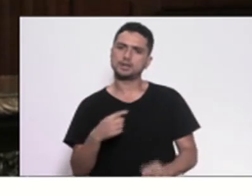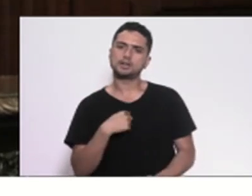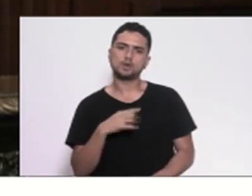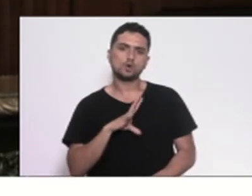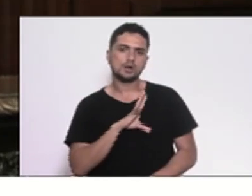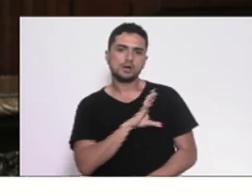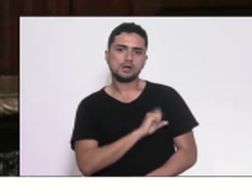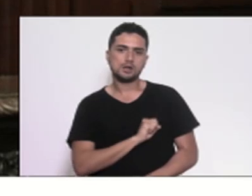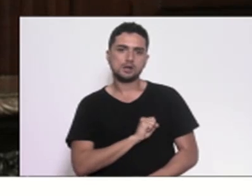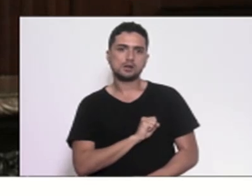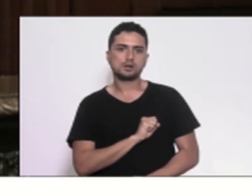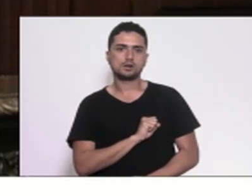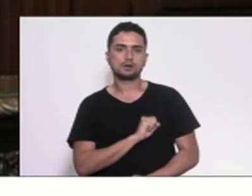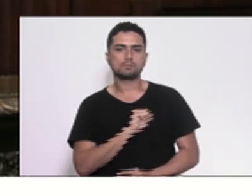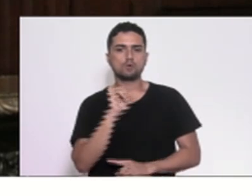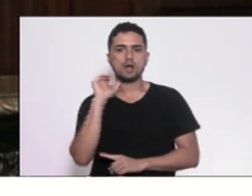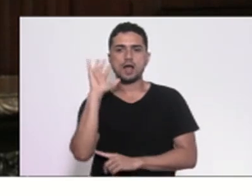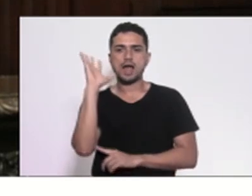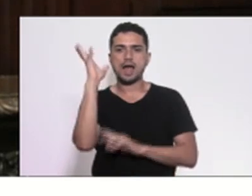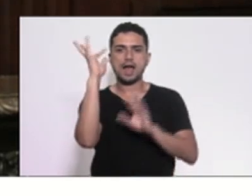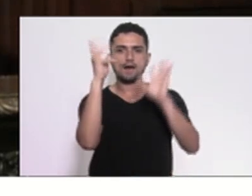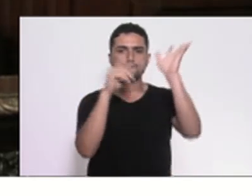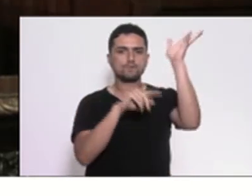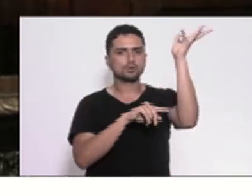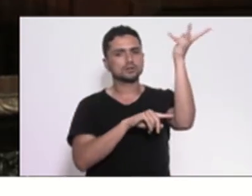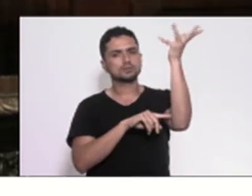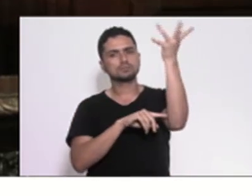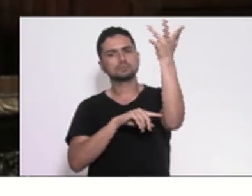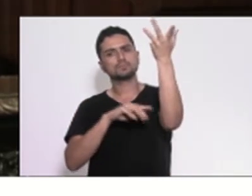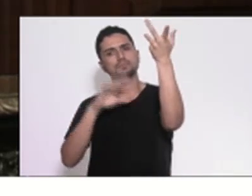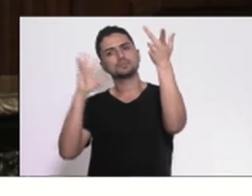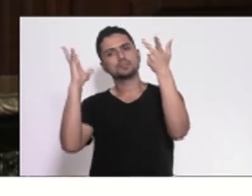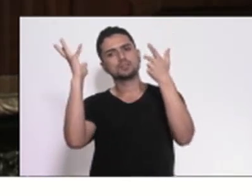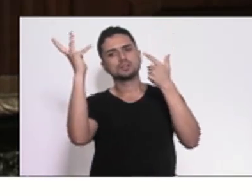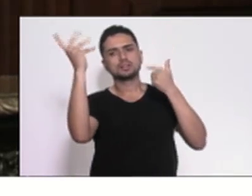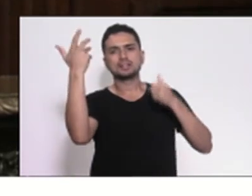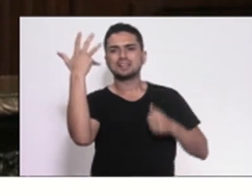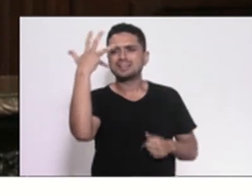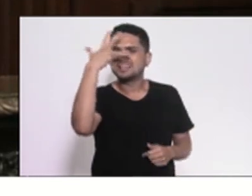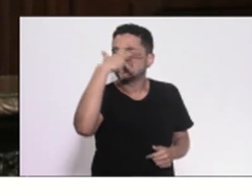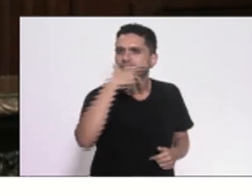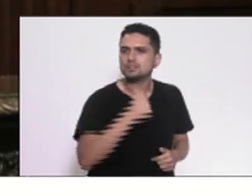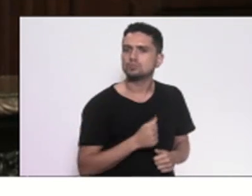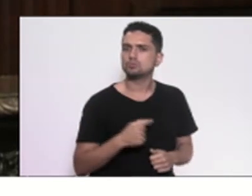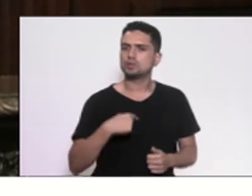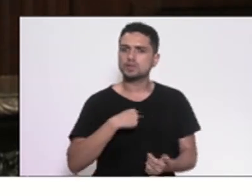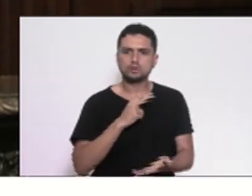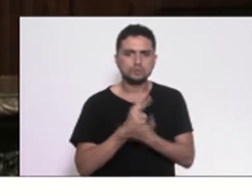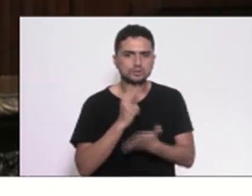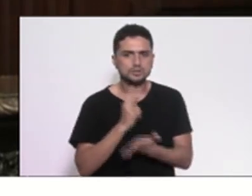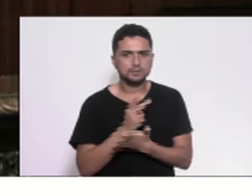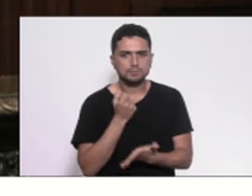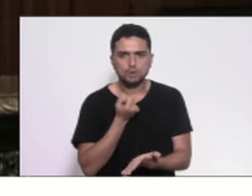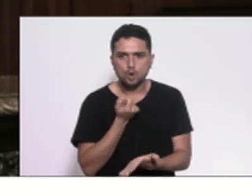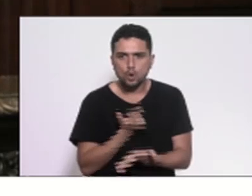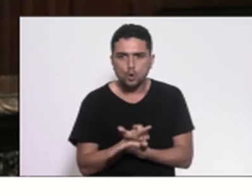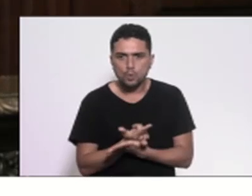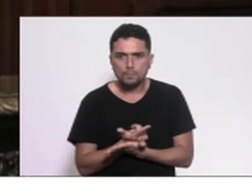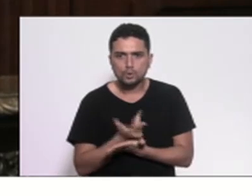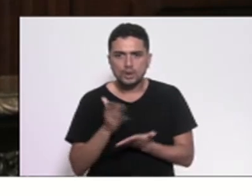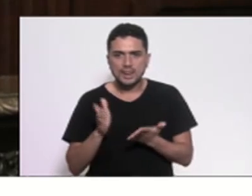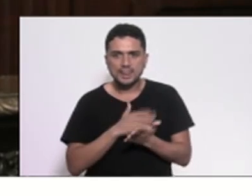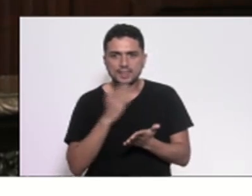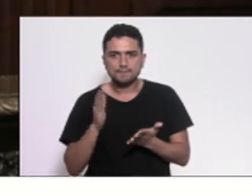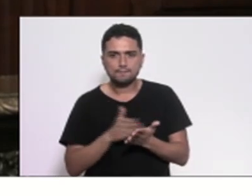apaixonado por árvores. Tudo que é livro que sai sobre árvore, eu compro para ler. E todo